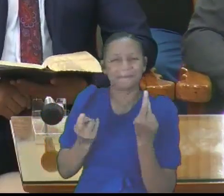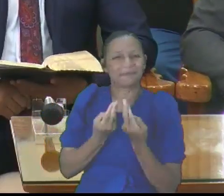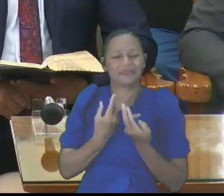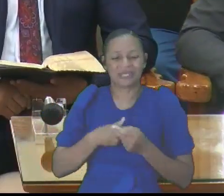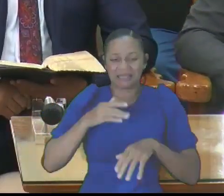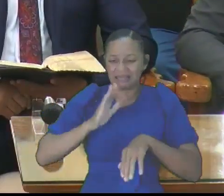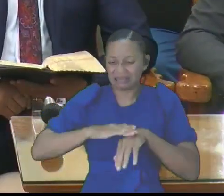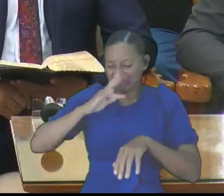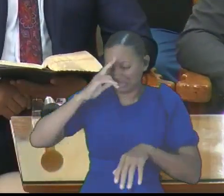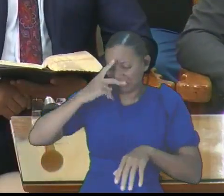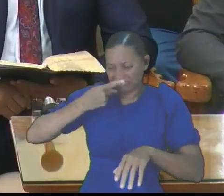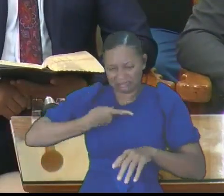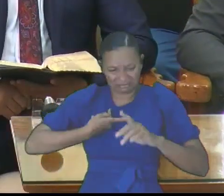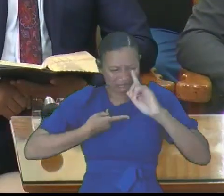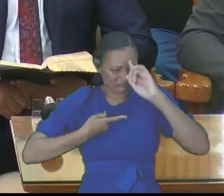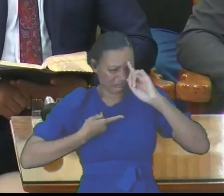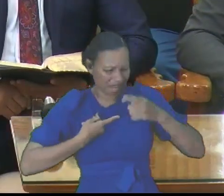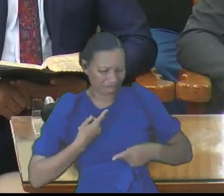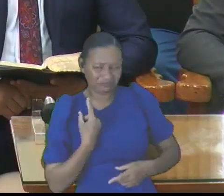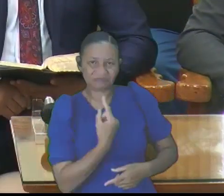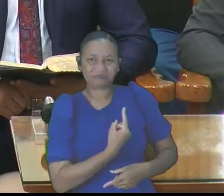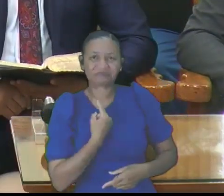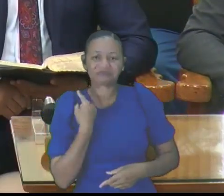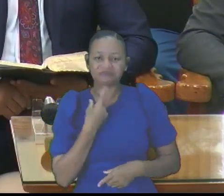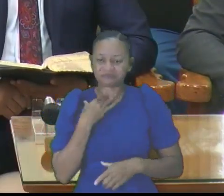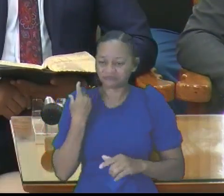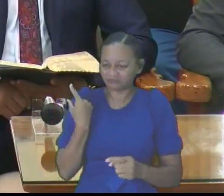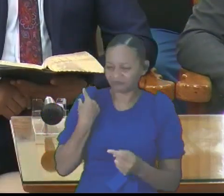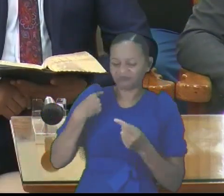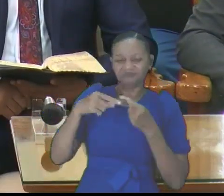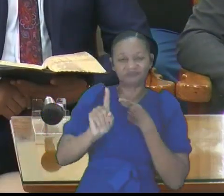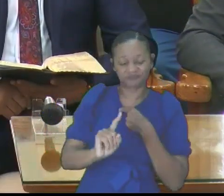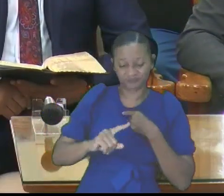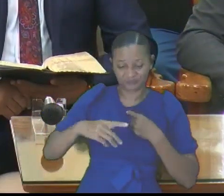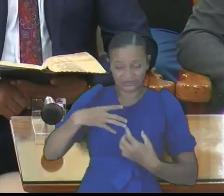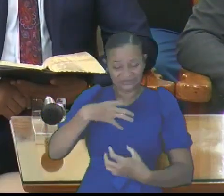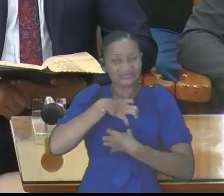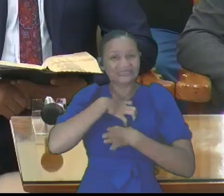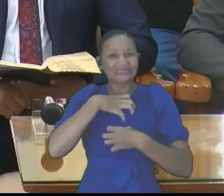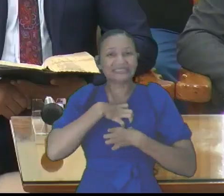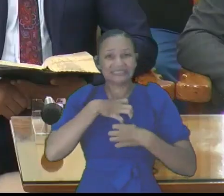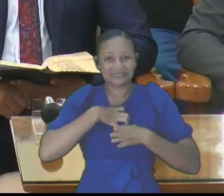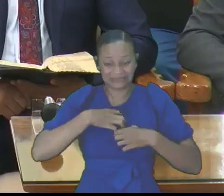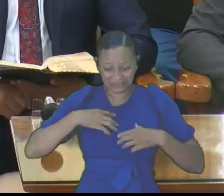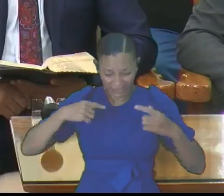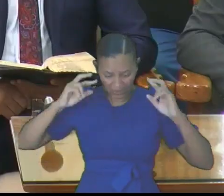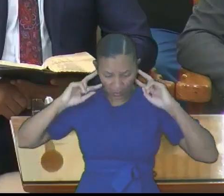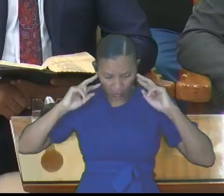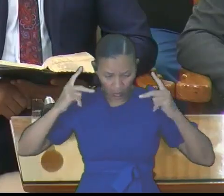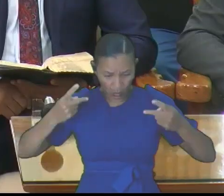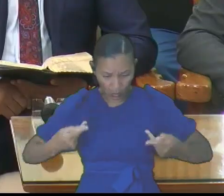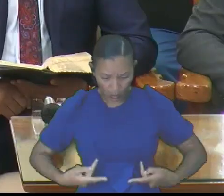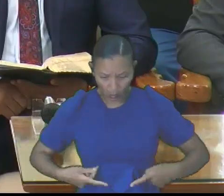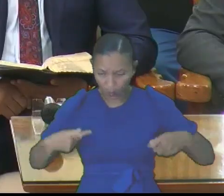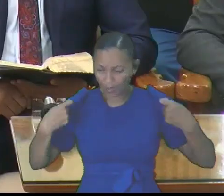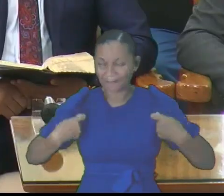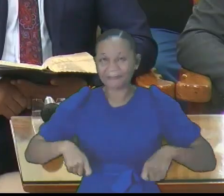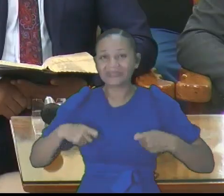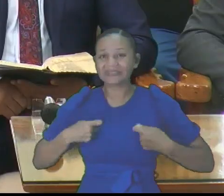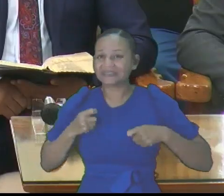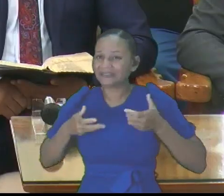é antinatural, isso é contra a natureza humana. O ser humano é um ser